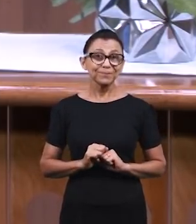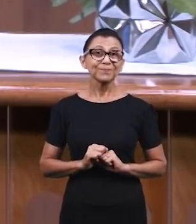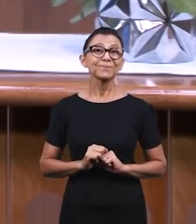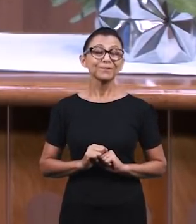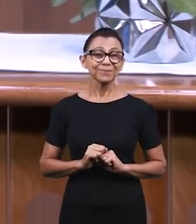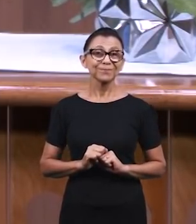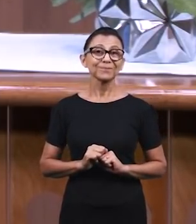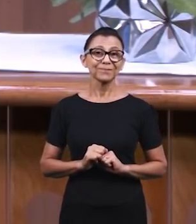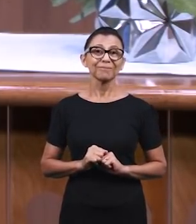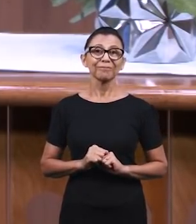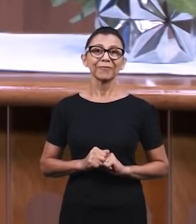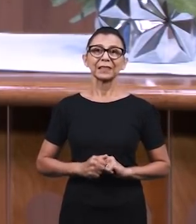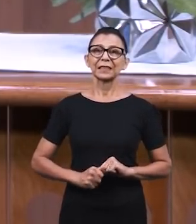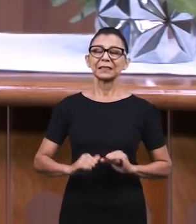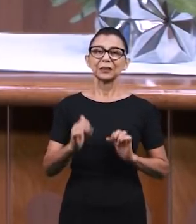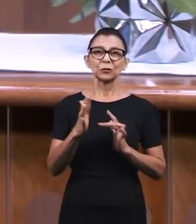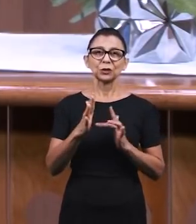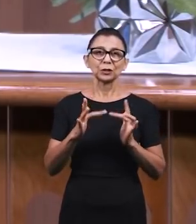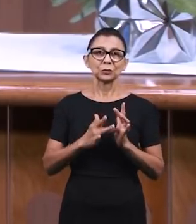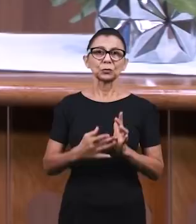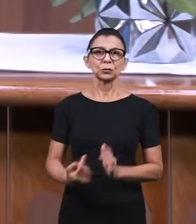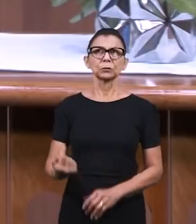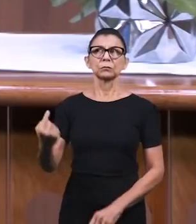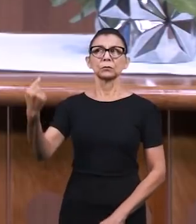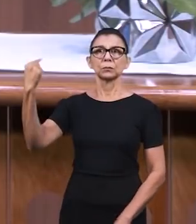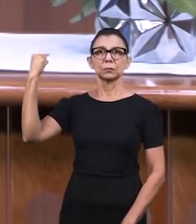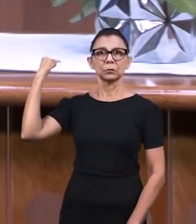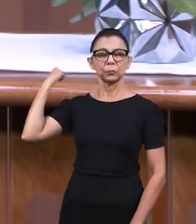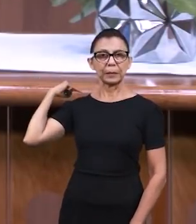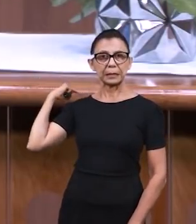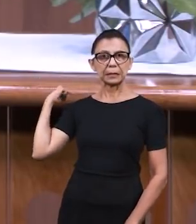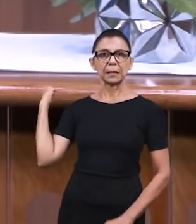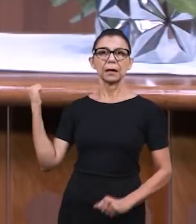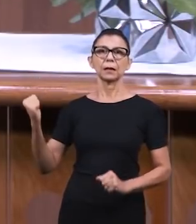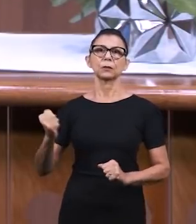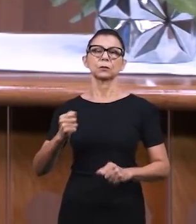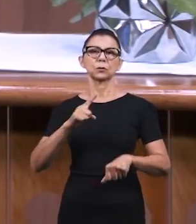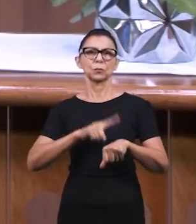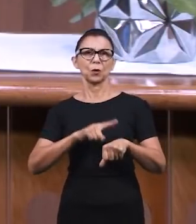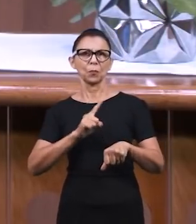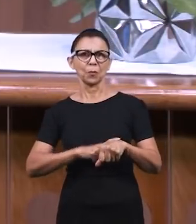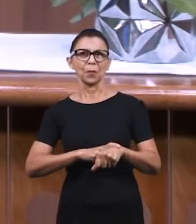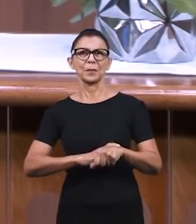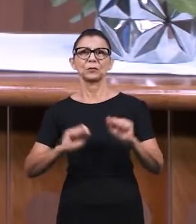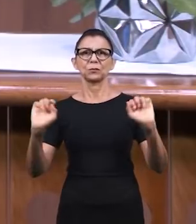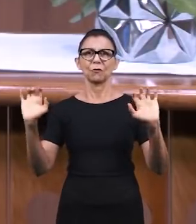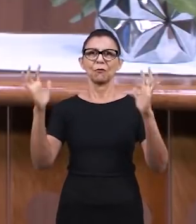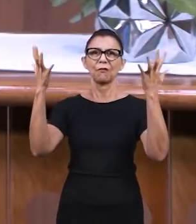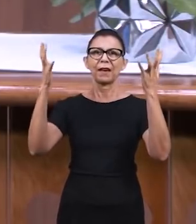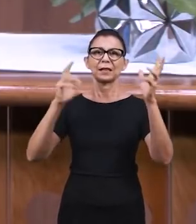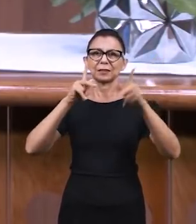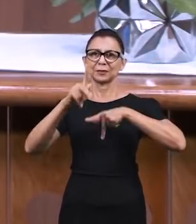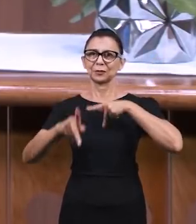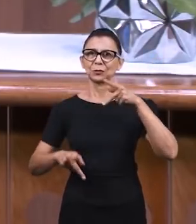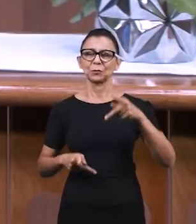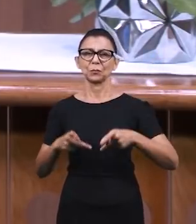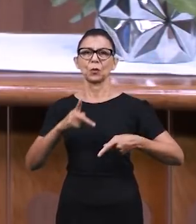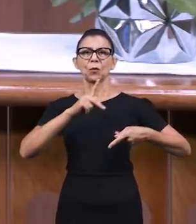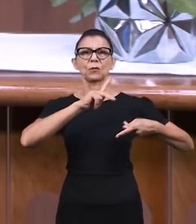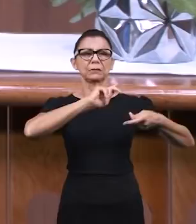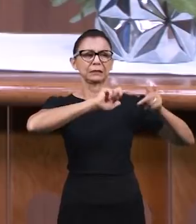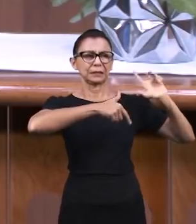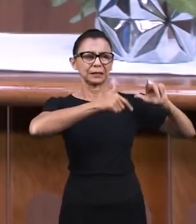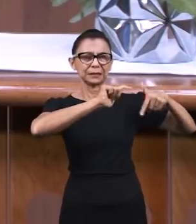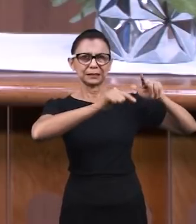mesma forma que se colocou ali naquele momento, que era um momento importante daquele povo, da tradição daquele povo, que